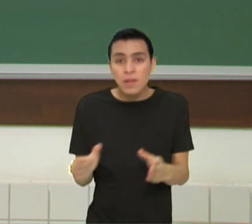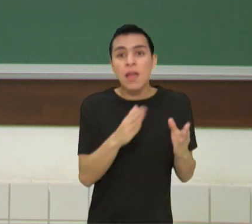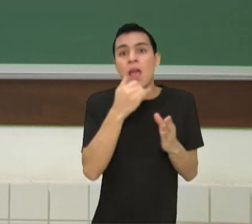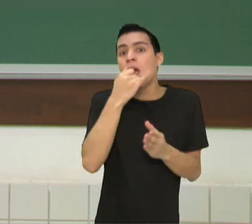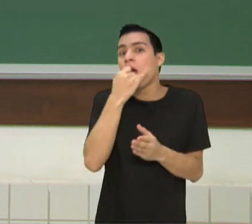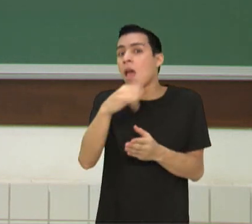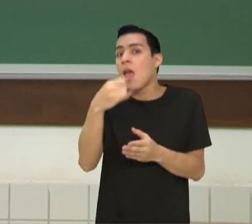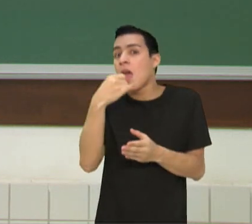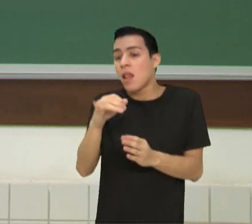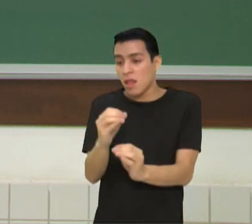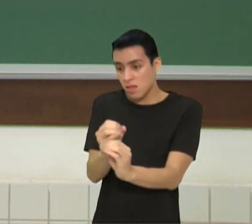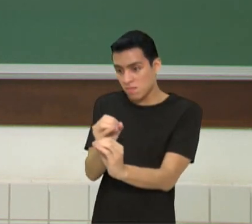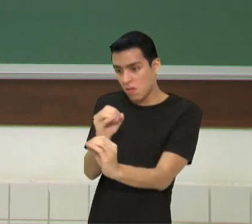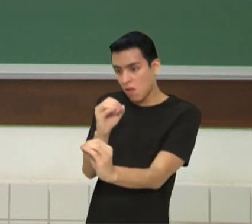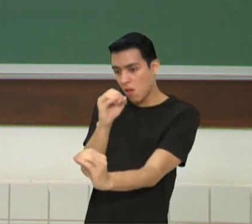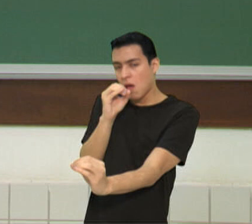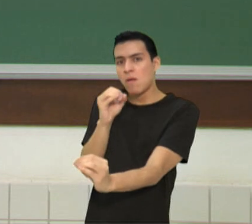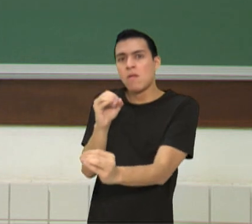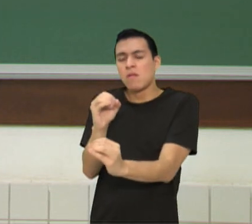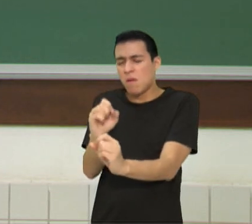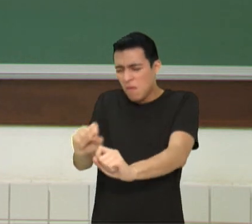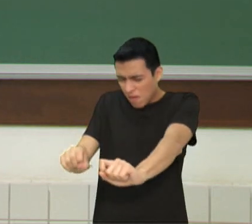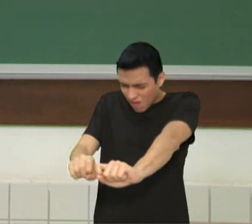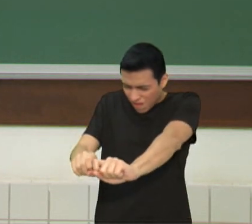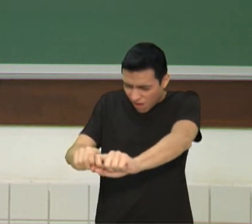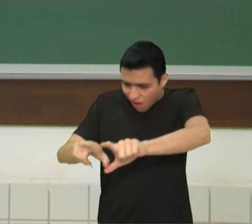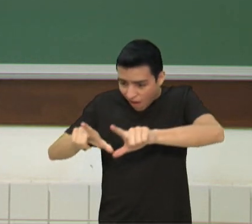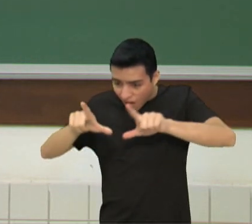Quando eu vou precisar de aumentos incríveis,